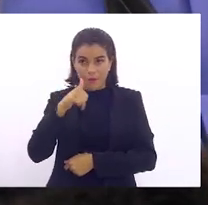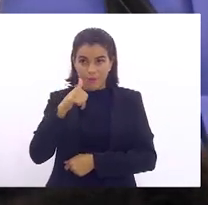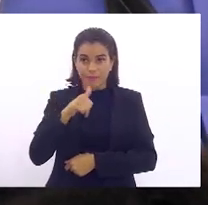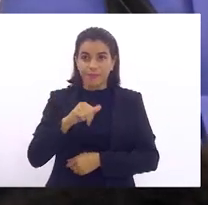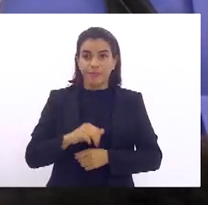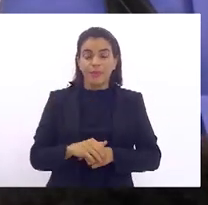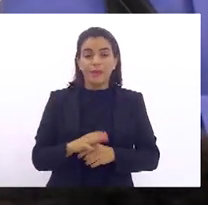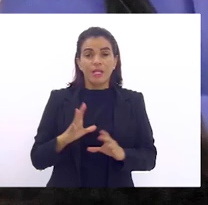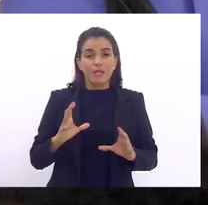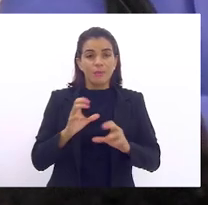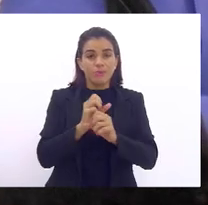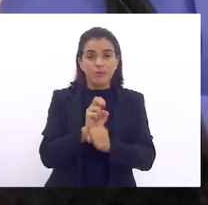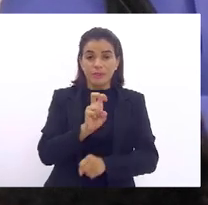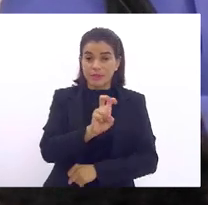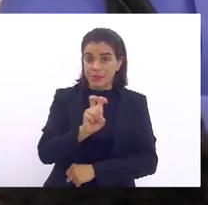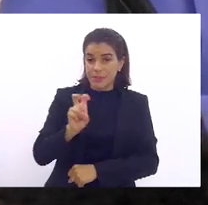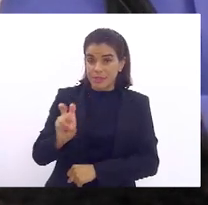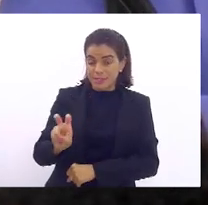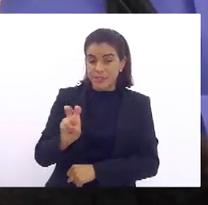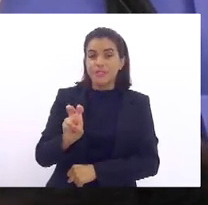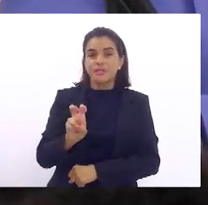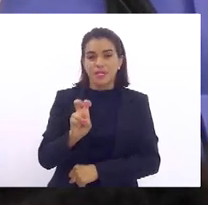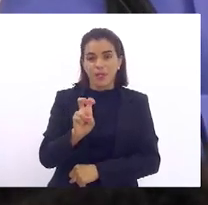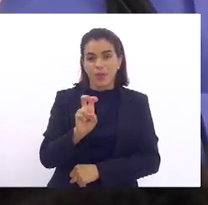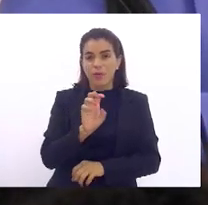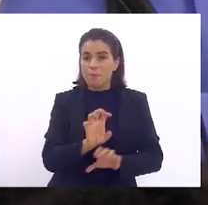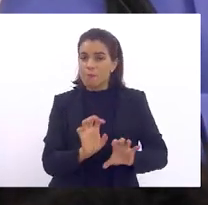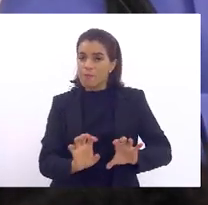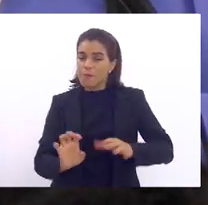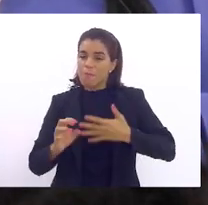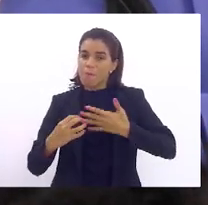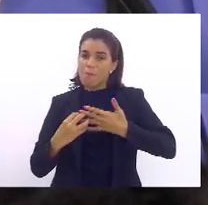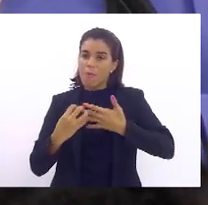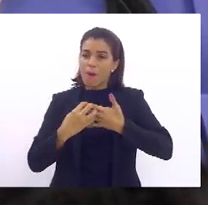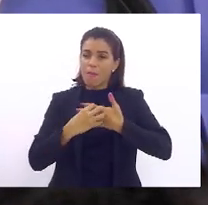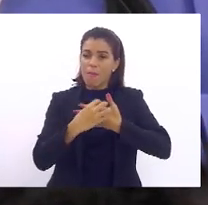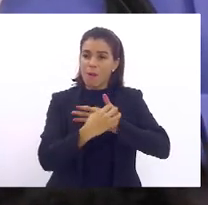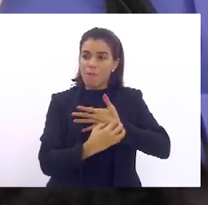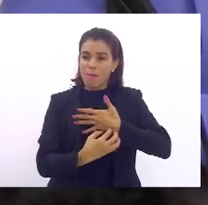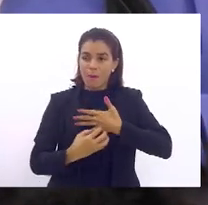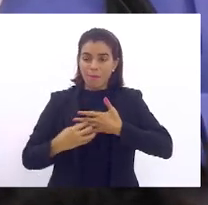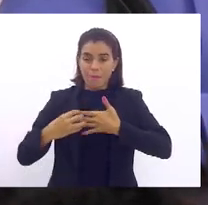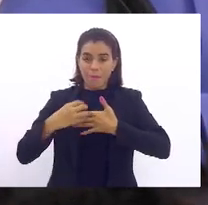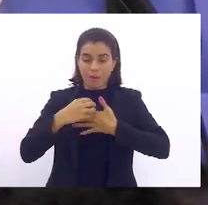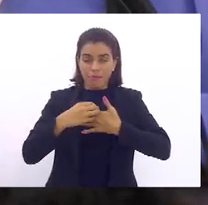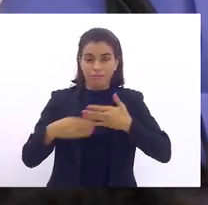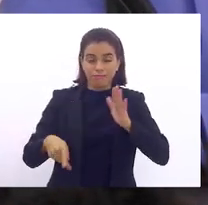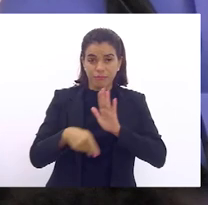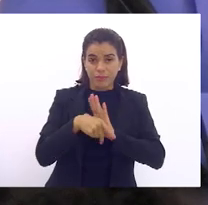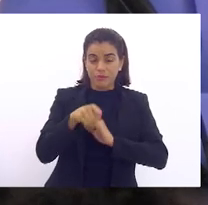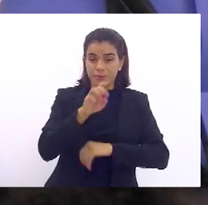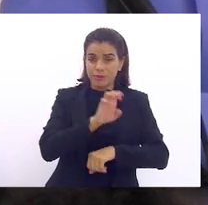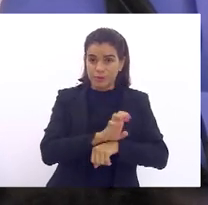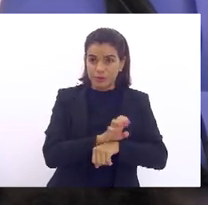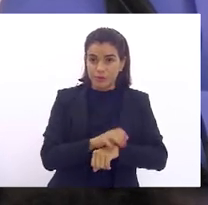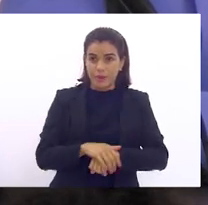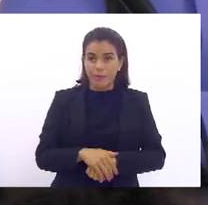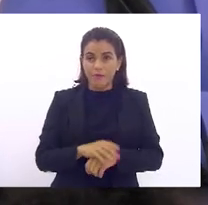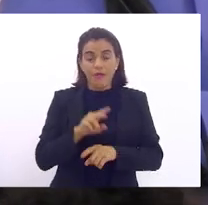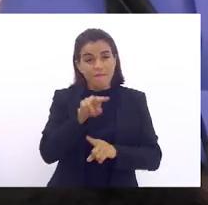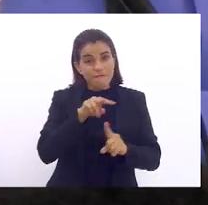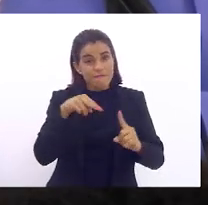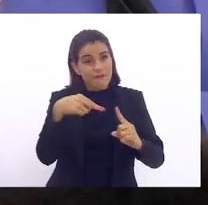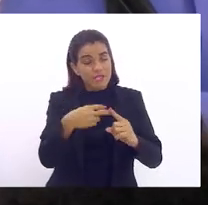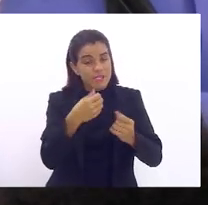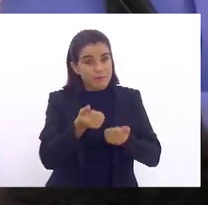tem 55 equipamentos especializados eh Então acho que é importante a gente dar visibilidade também para esses equipamentos e colocar